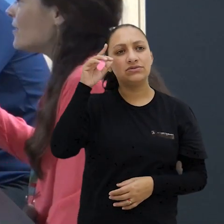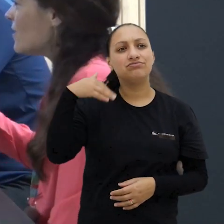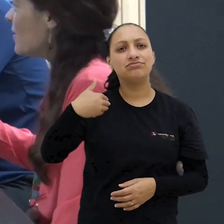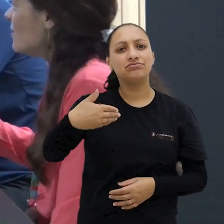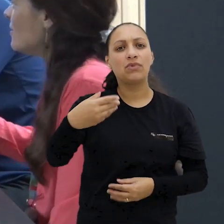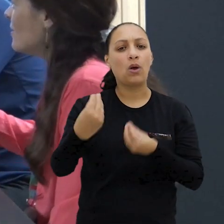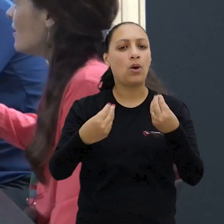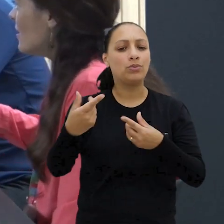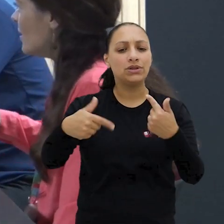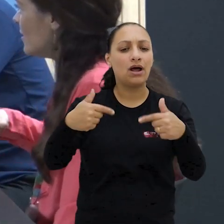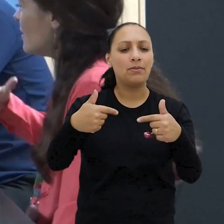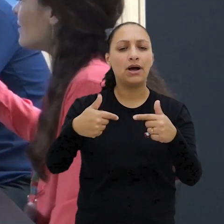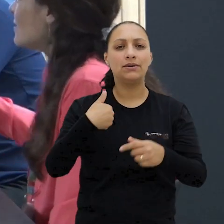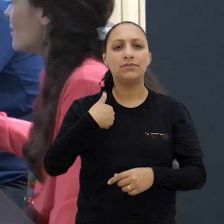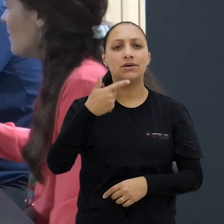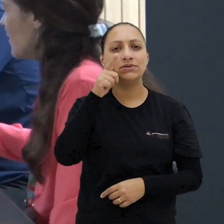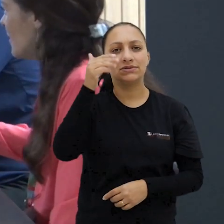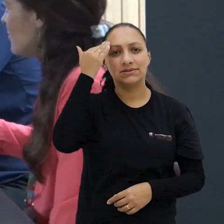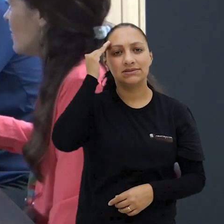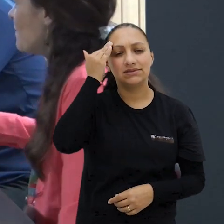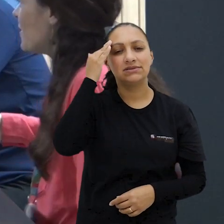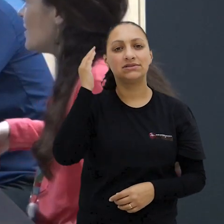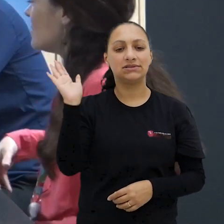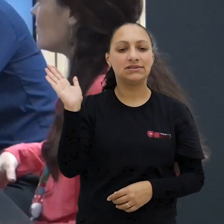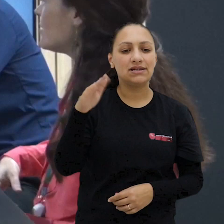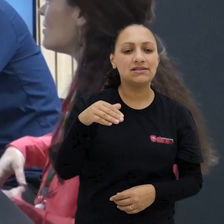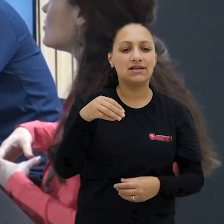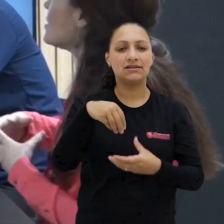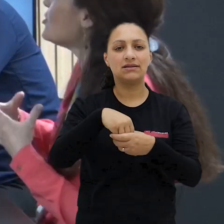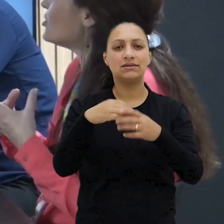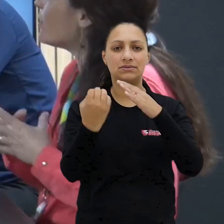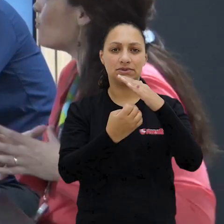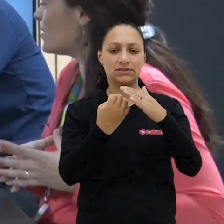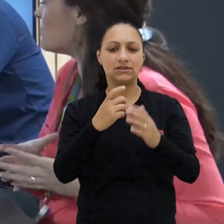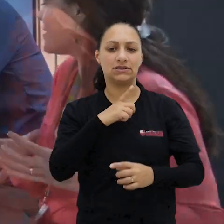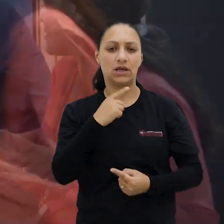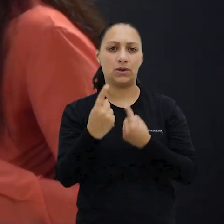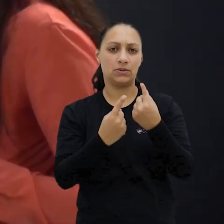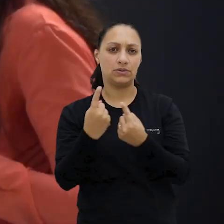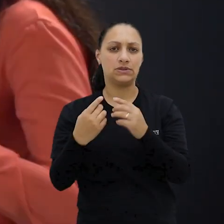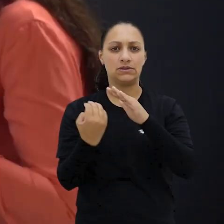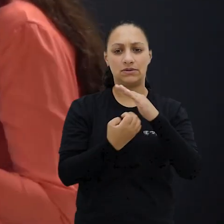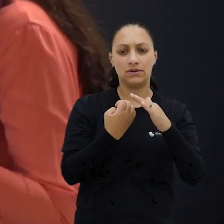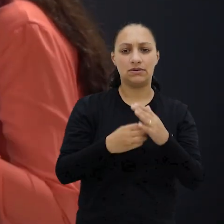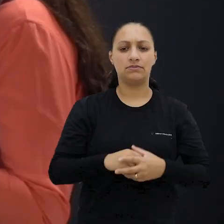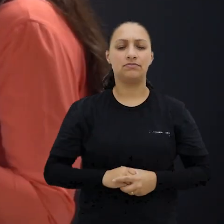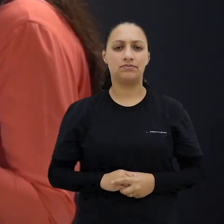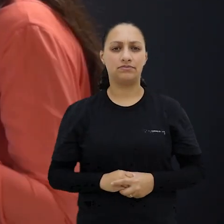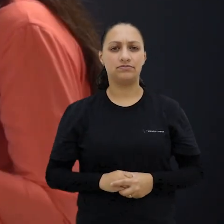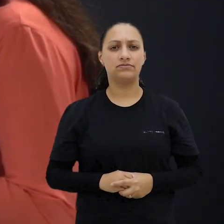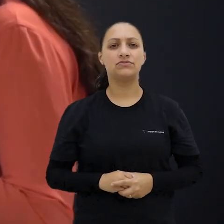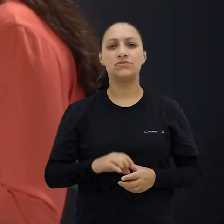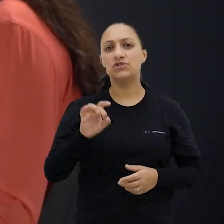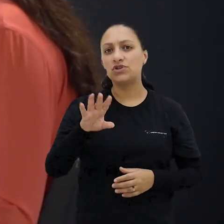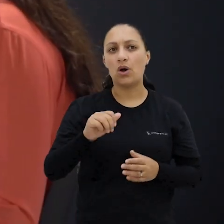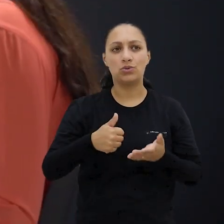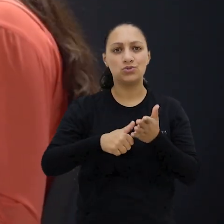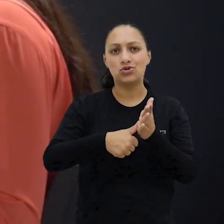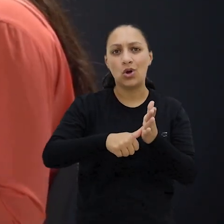trabalho, para eles também entenderem e trazerem para dentro da empresa. Então, assim, eu sei que a gente tem algumas empresas pequenas que realmente é o